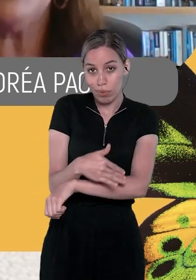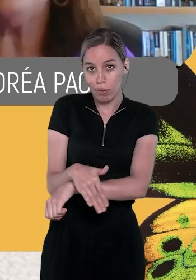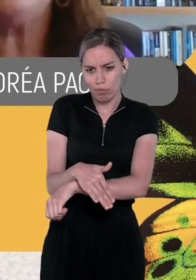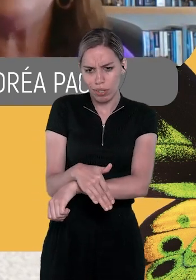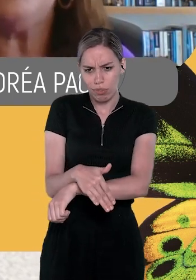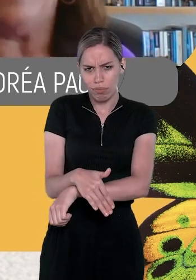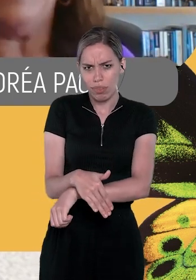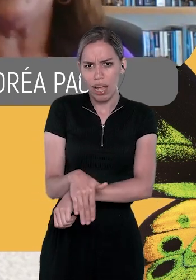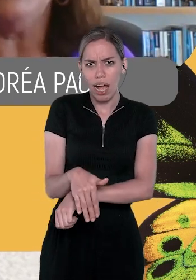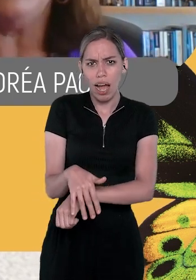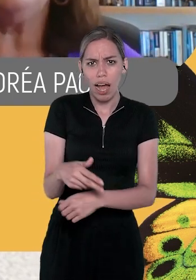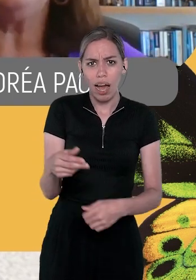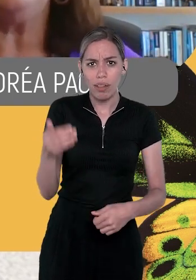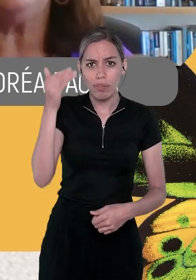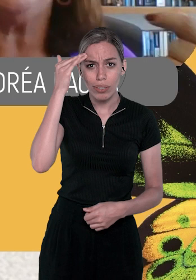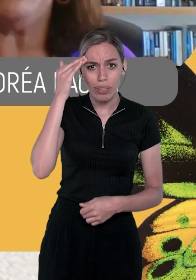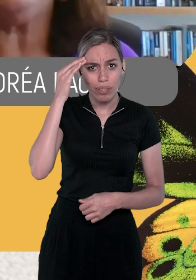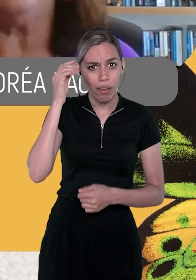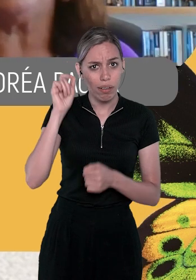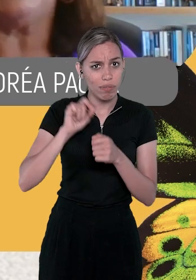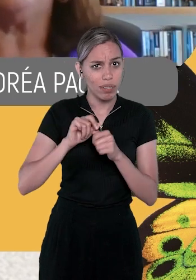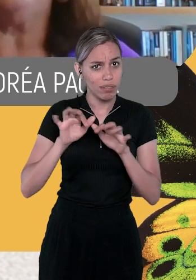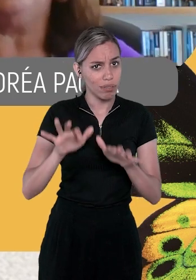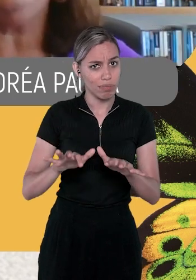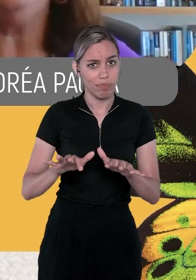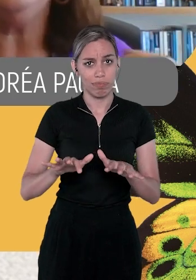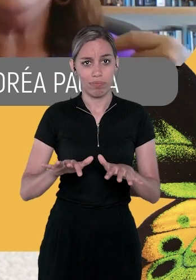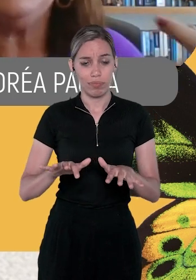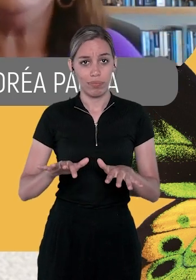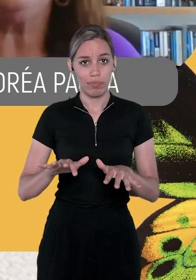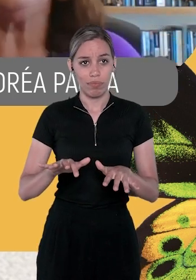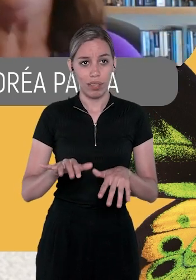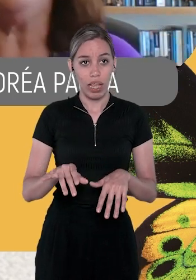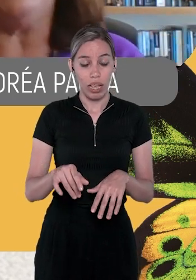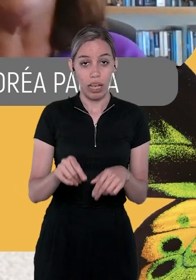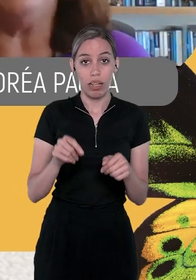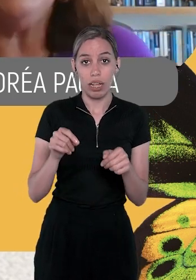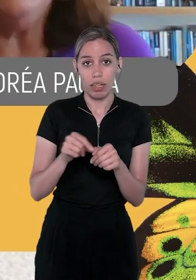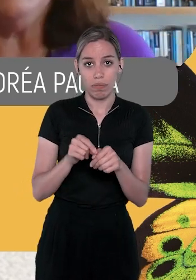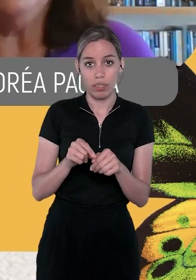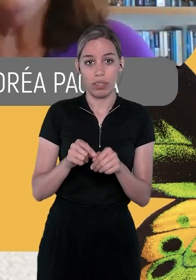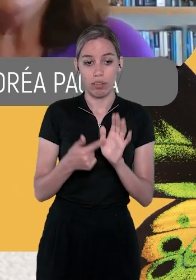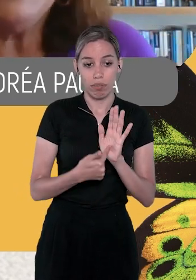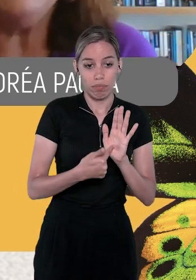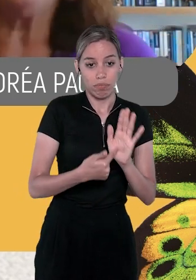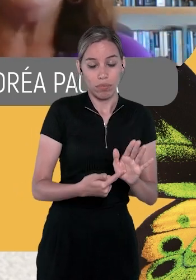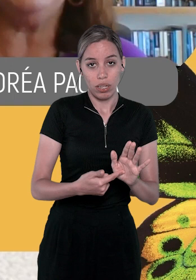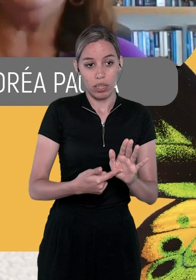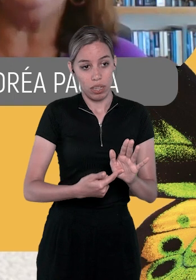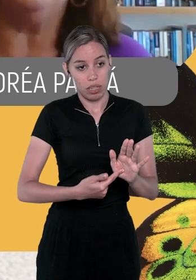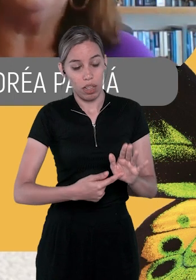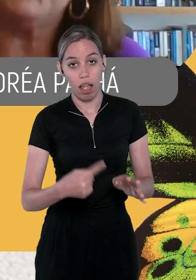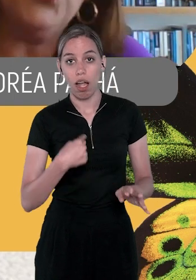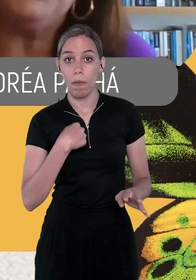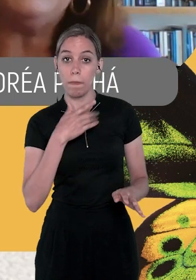porque é isso que adolescente faz. Adolescente enfrenta o status quo e tenta fazer prevalecer o desejo